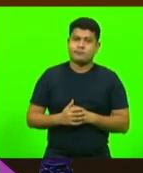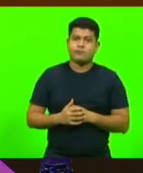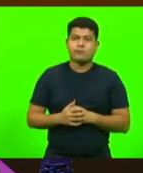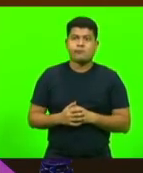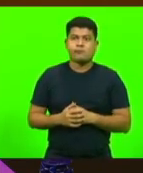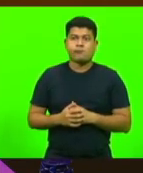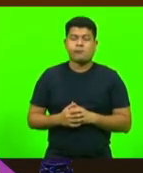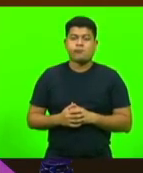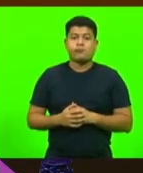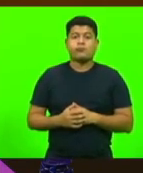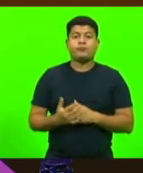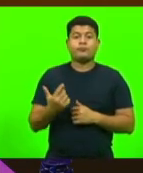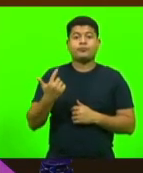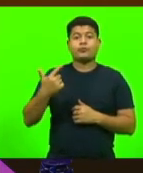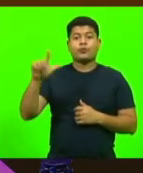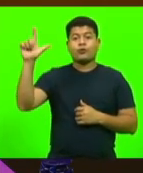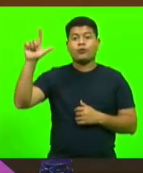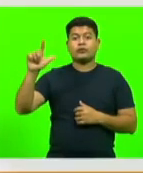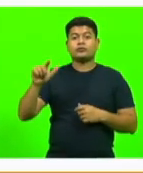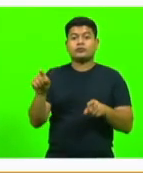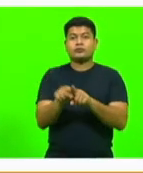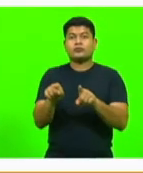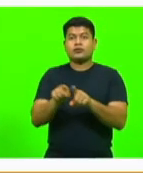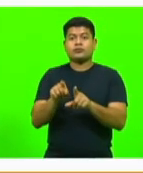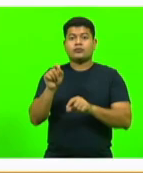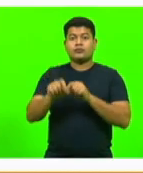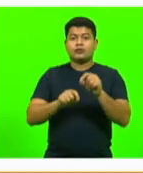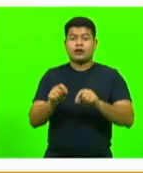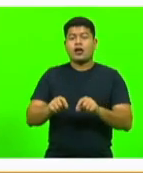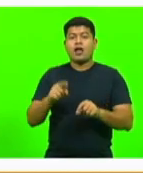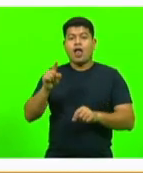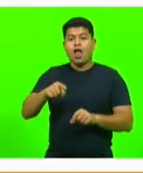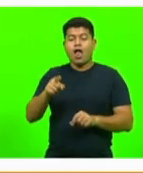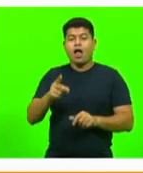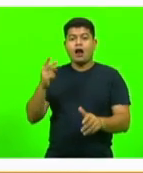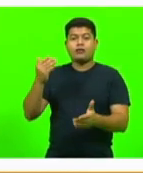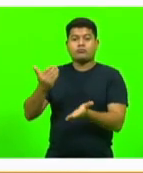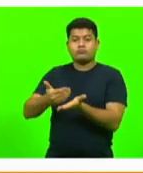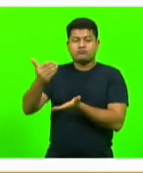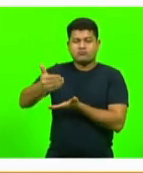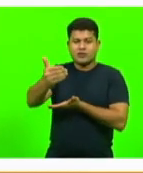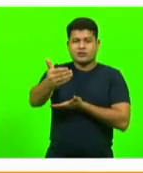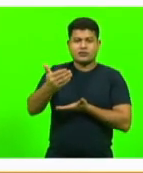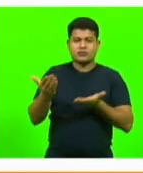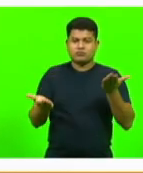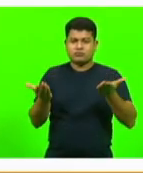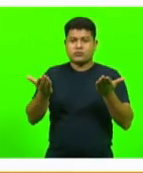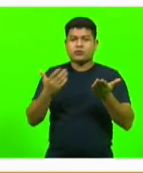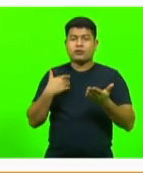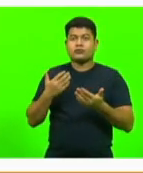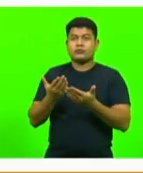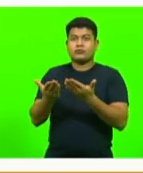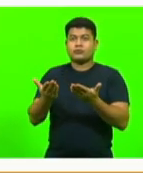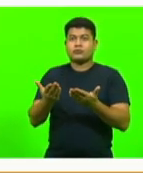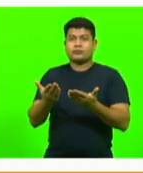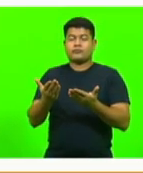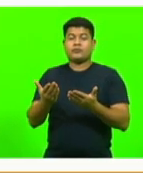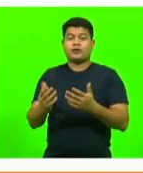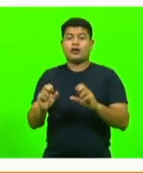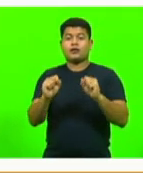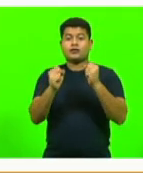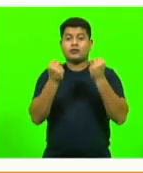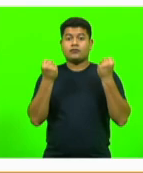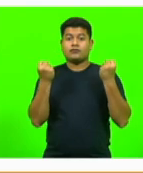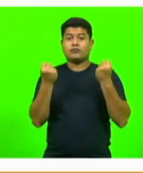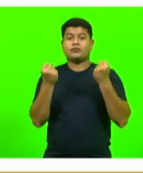o outro. A questão da estabilidade e aqui a gente é importante frisar a estabilidade serve para defender